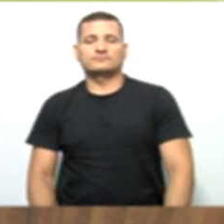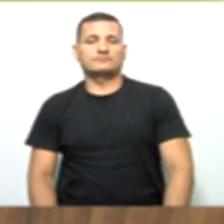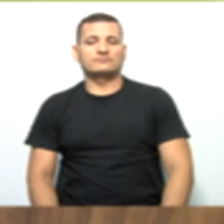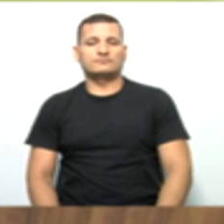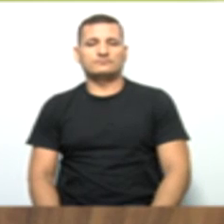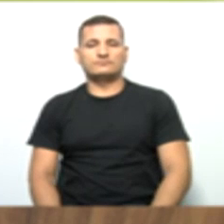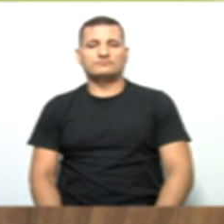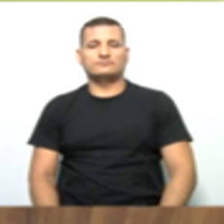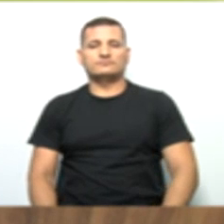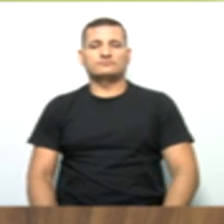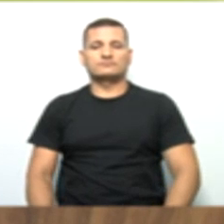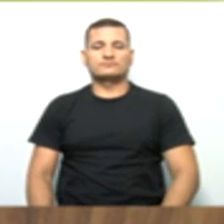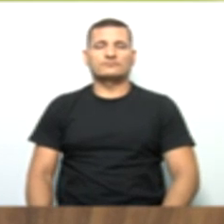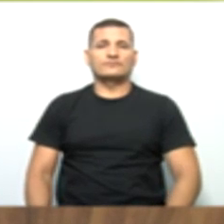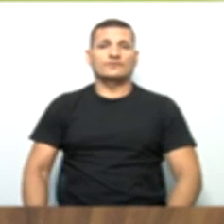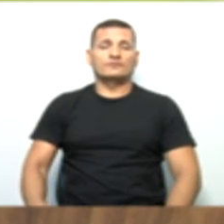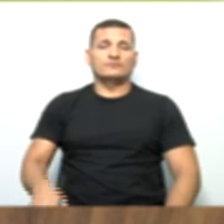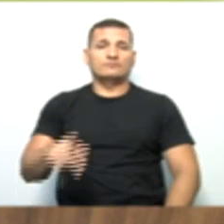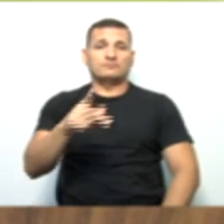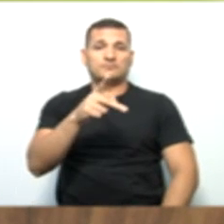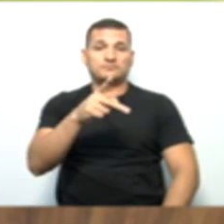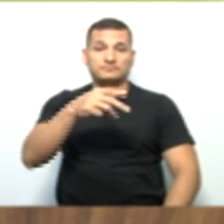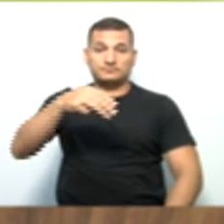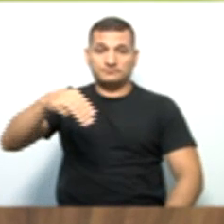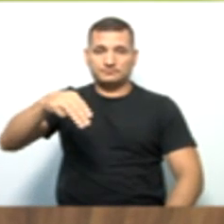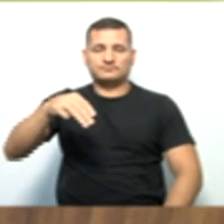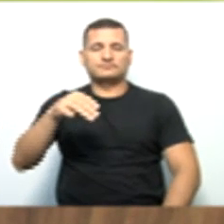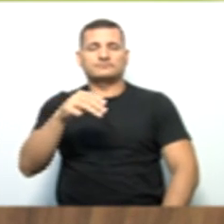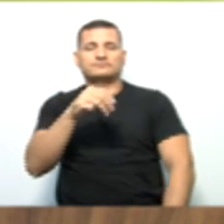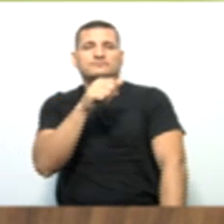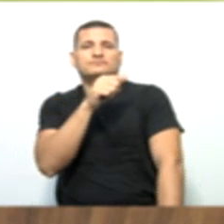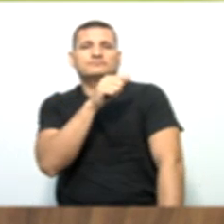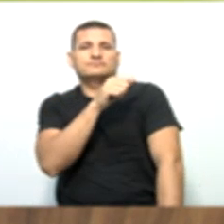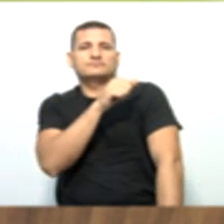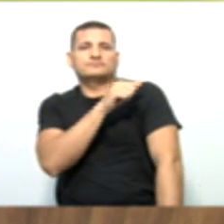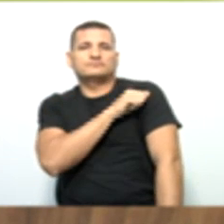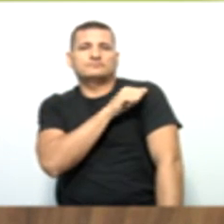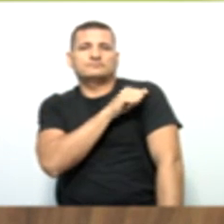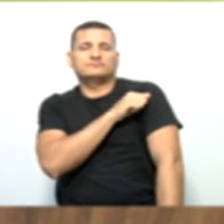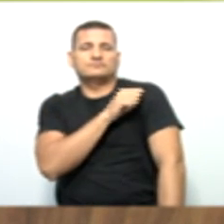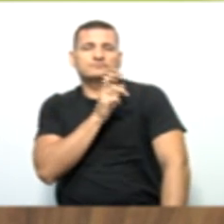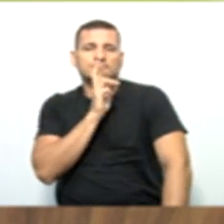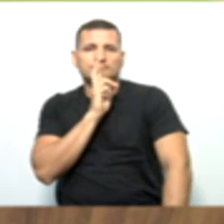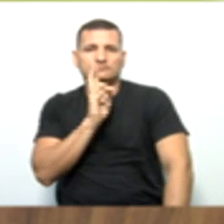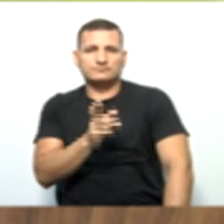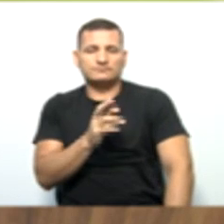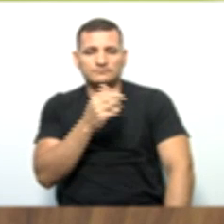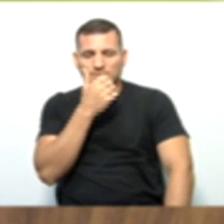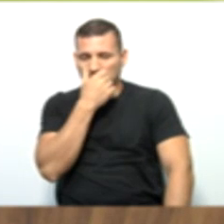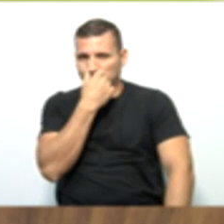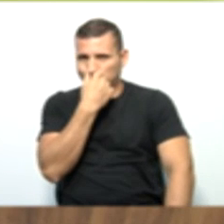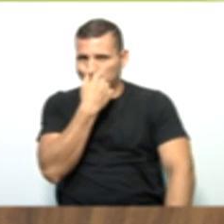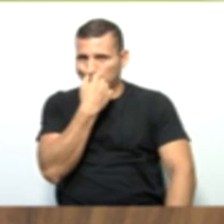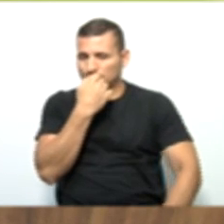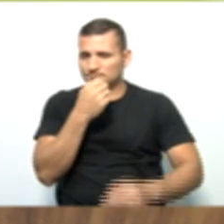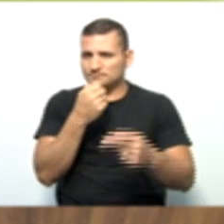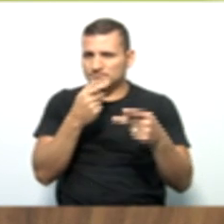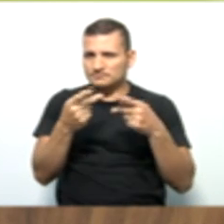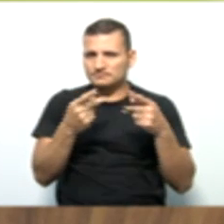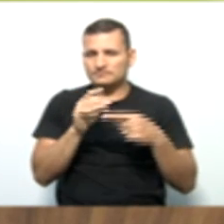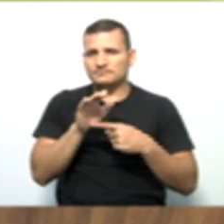em MEDS, a aluna Natália respondeu à questão 4 assim: o projeto mostra de várias maneiras